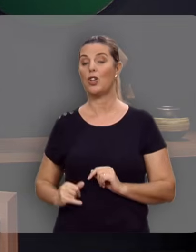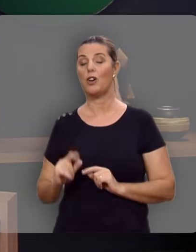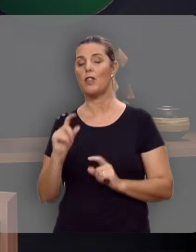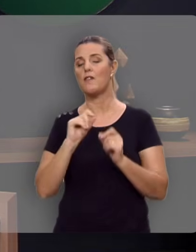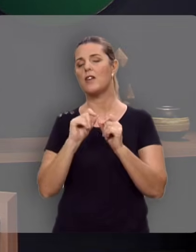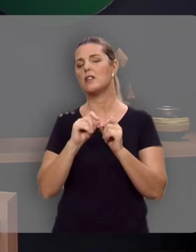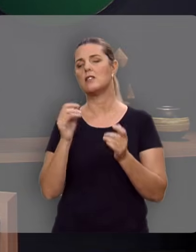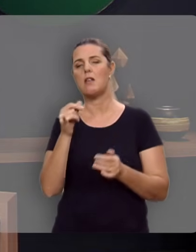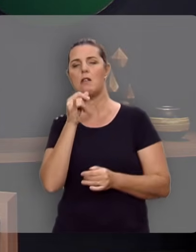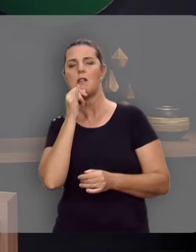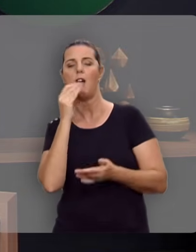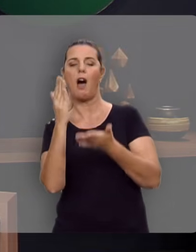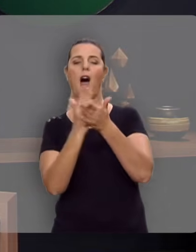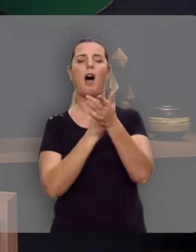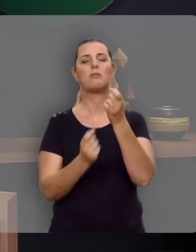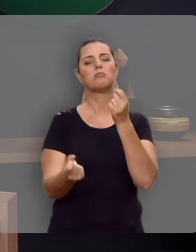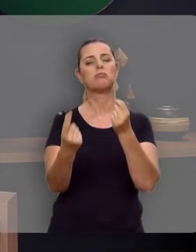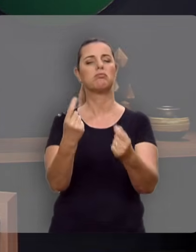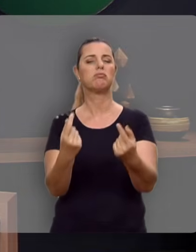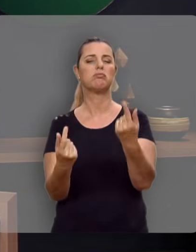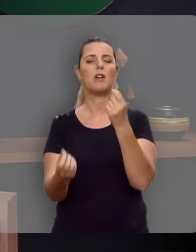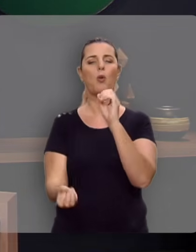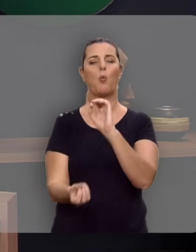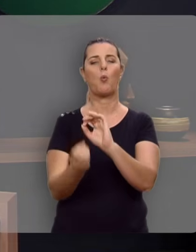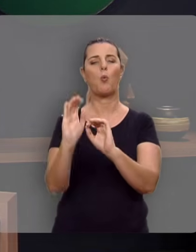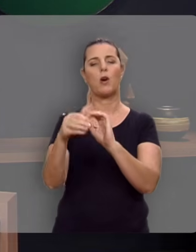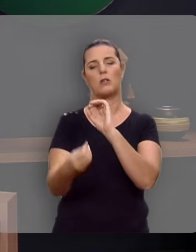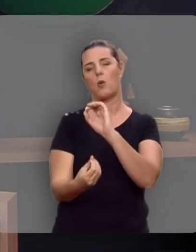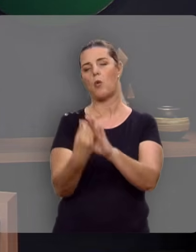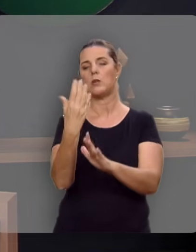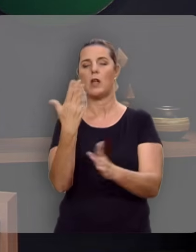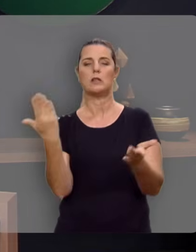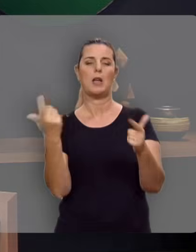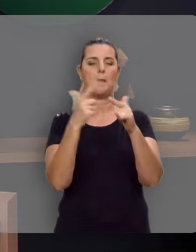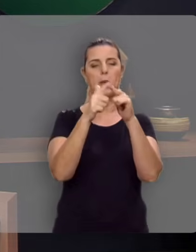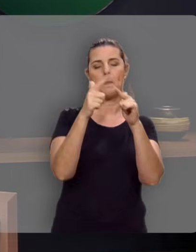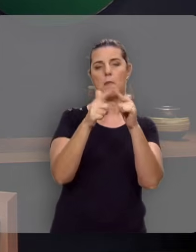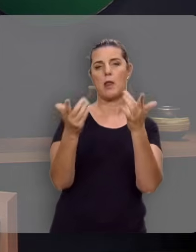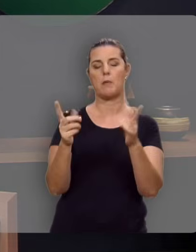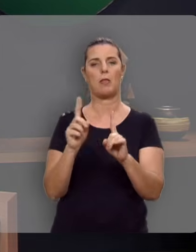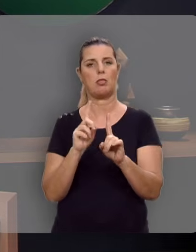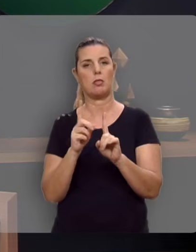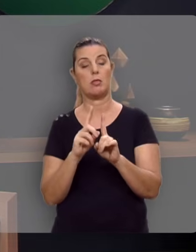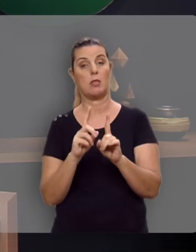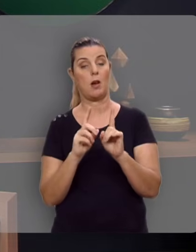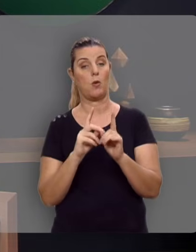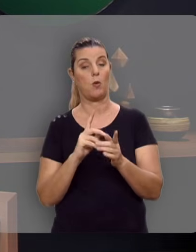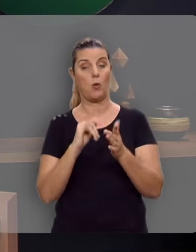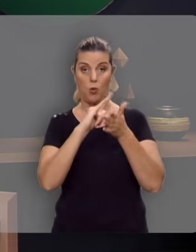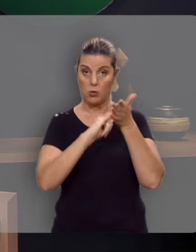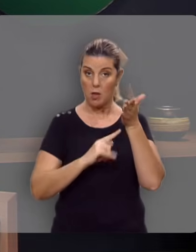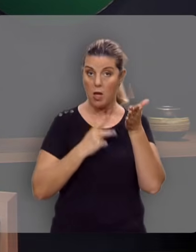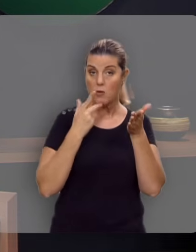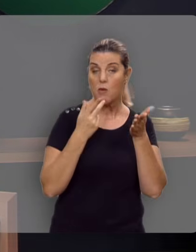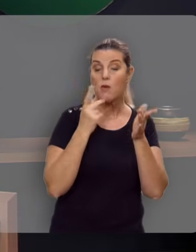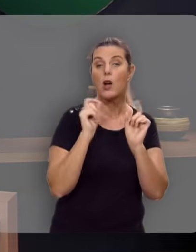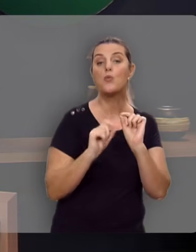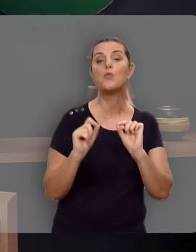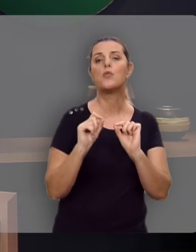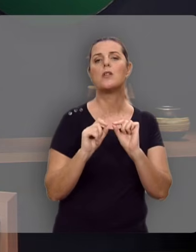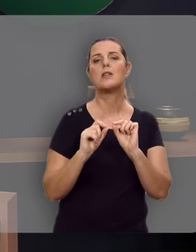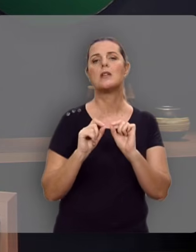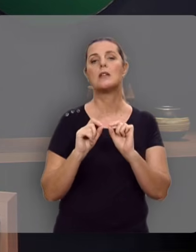isso ocasionalmente, de vez em quando a coisa apertava, quando a crise chegava, não. O texto termina